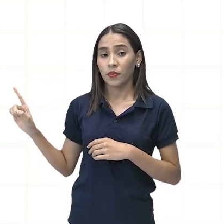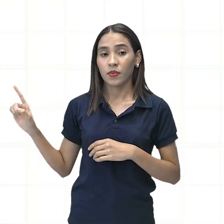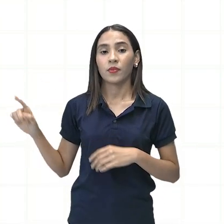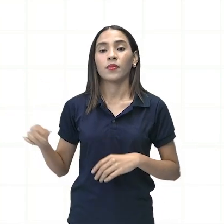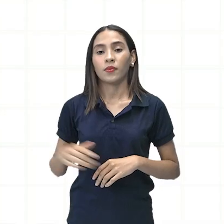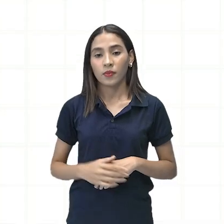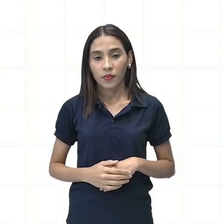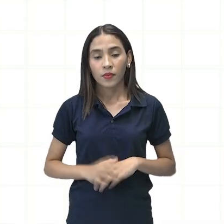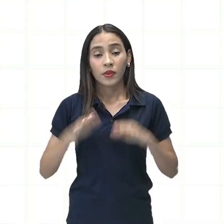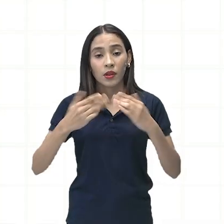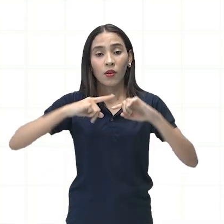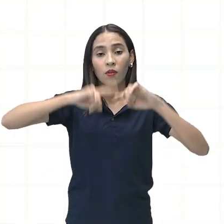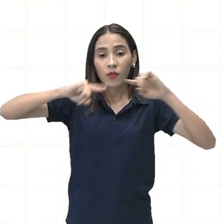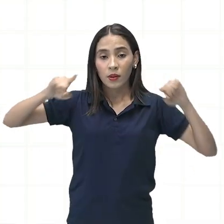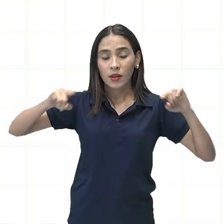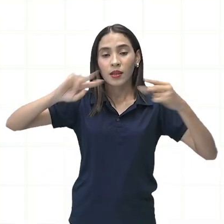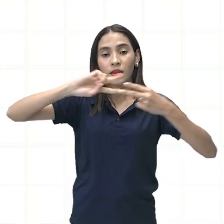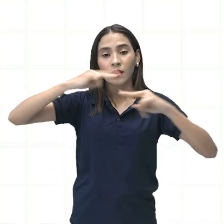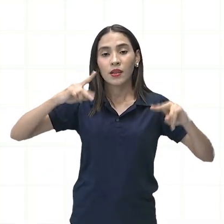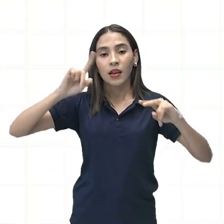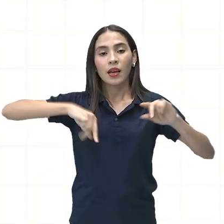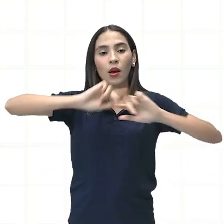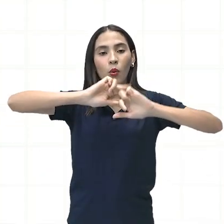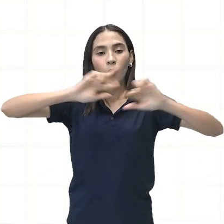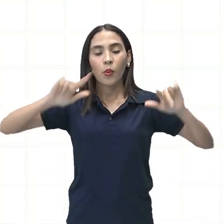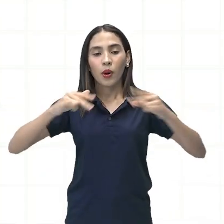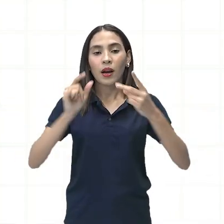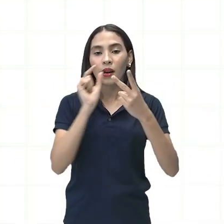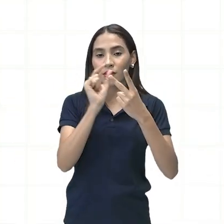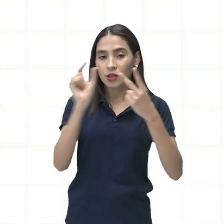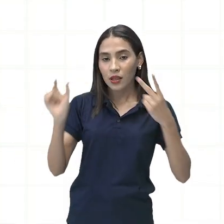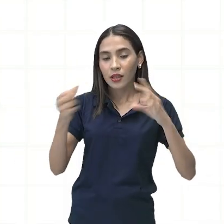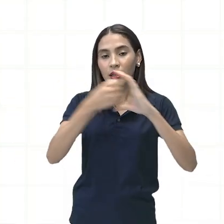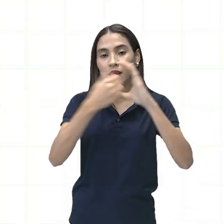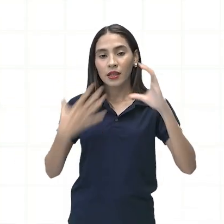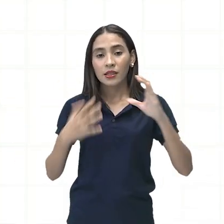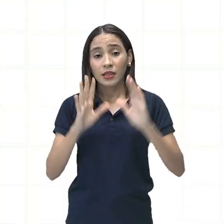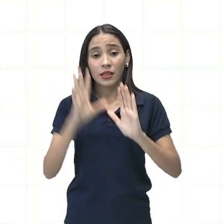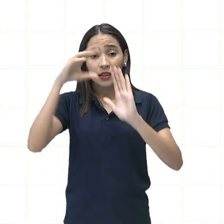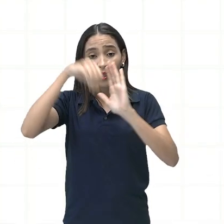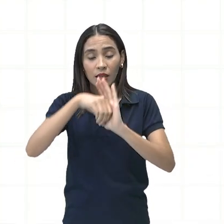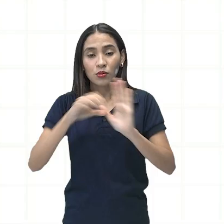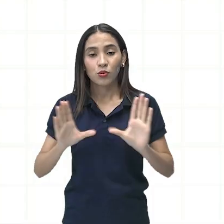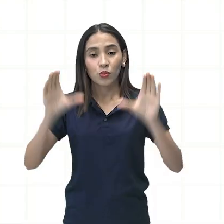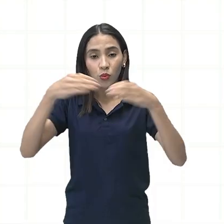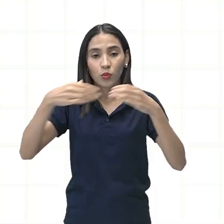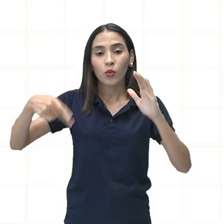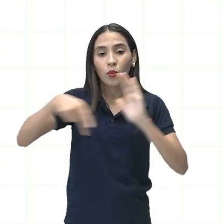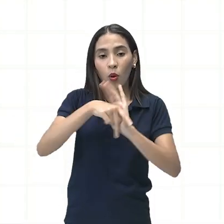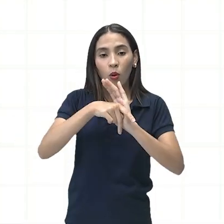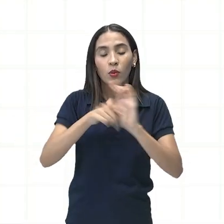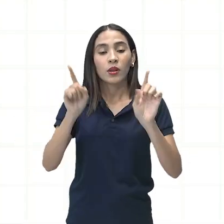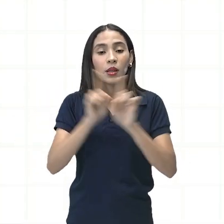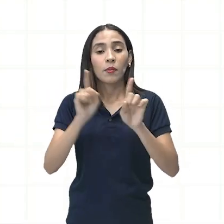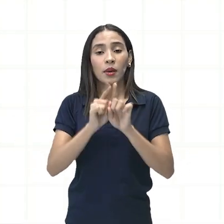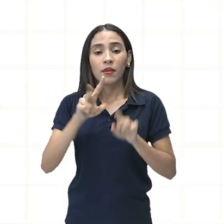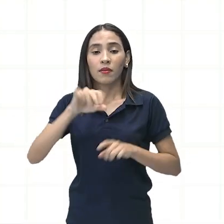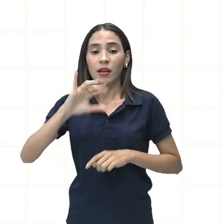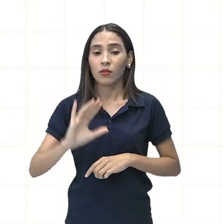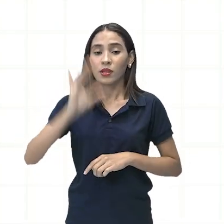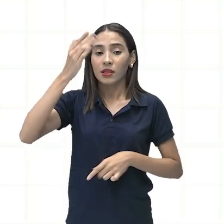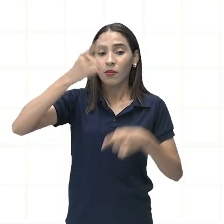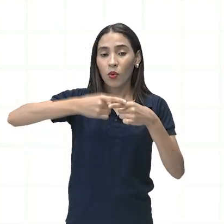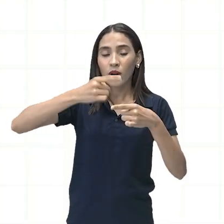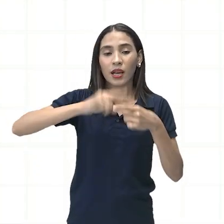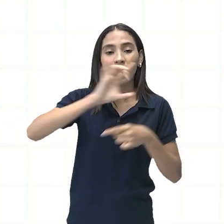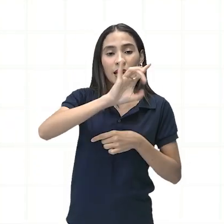variabilidade genética é a diversidade de genes e características dentro de uma mesma espécie. Ela ocorre porque cada